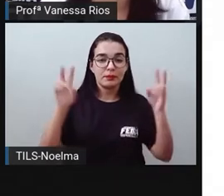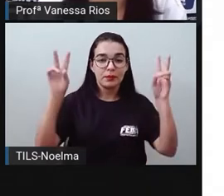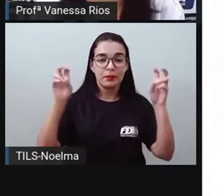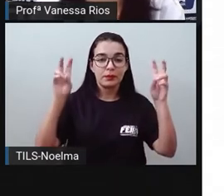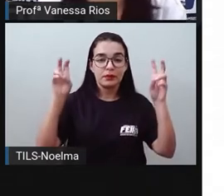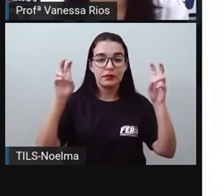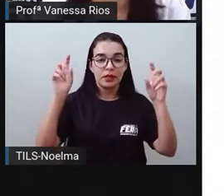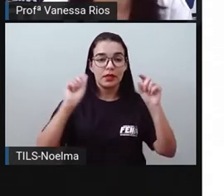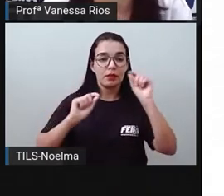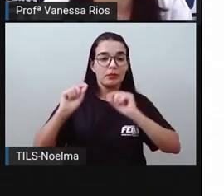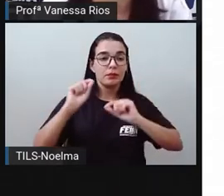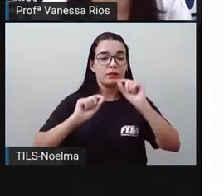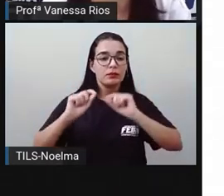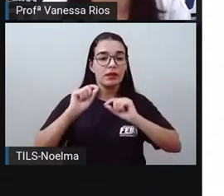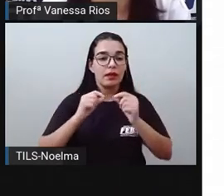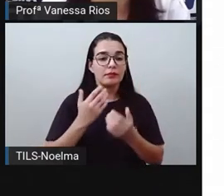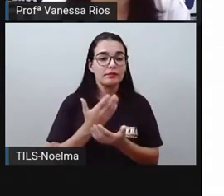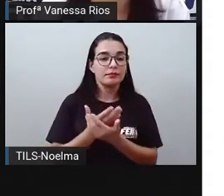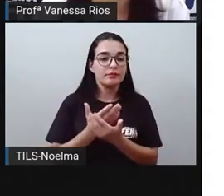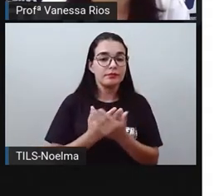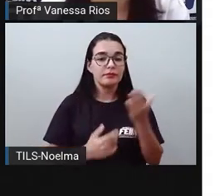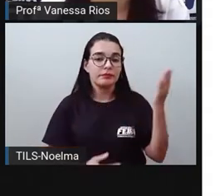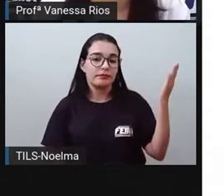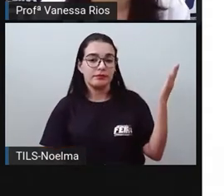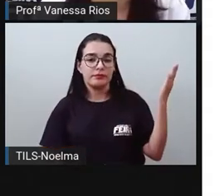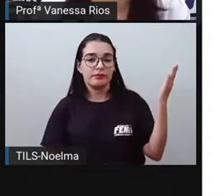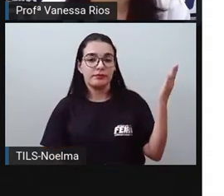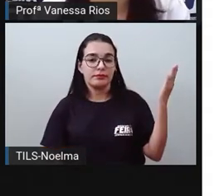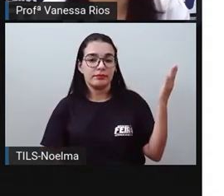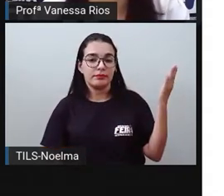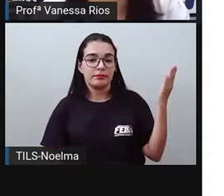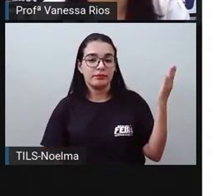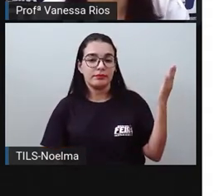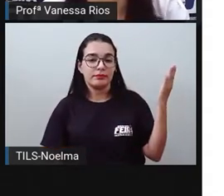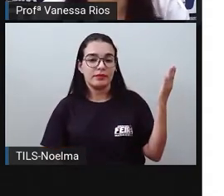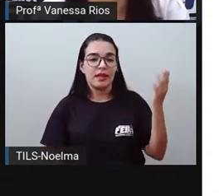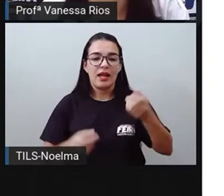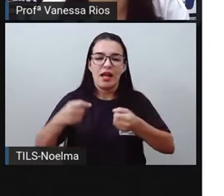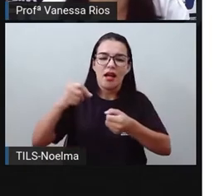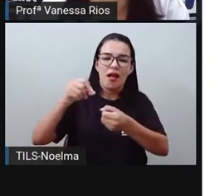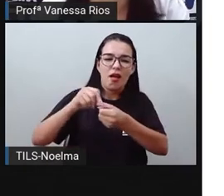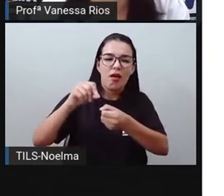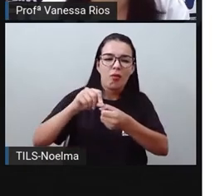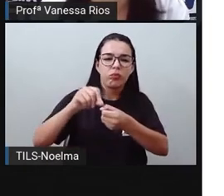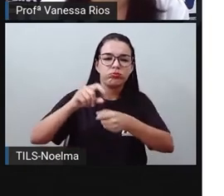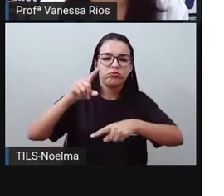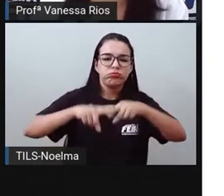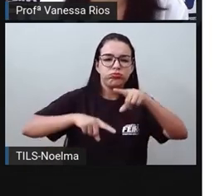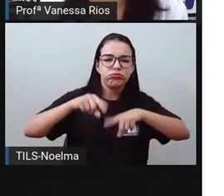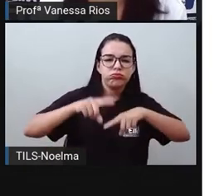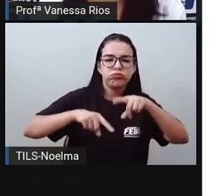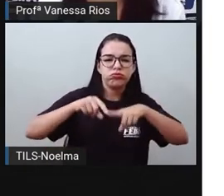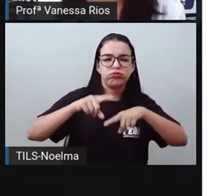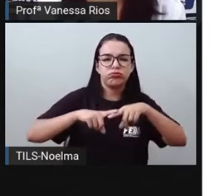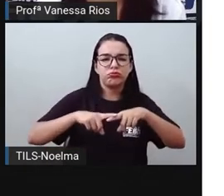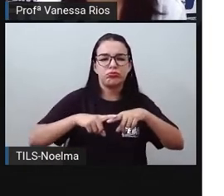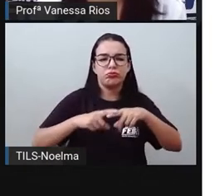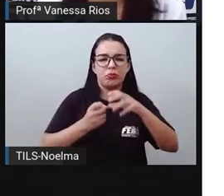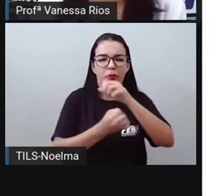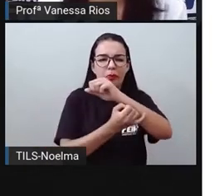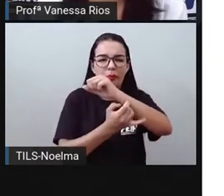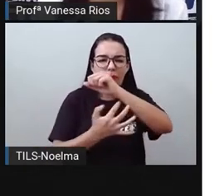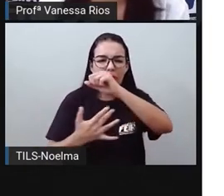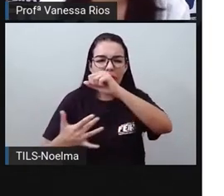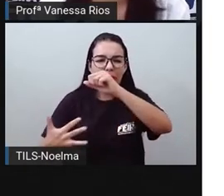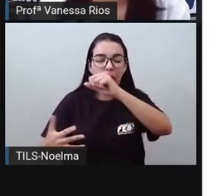e ciências naturais nós vamos estudar sobre produção de resíduos e consumismo. Aí